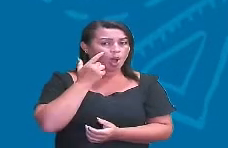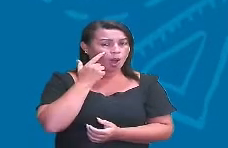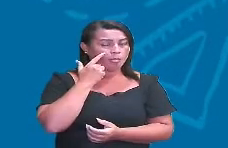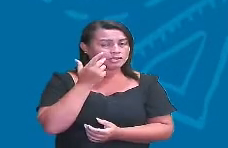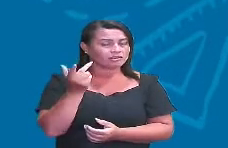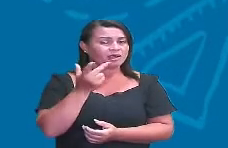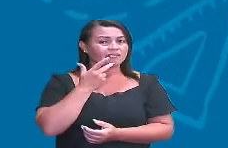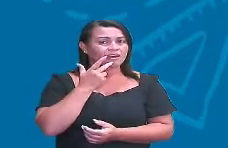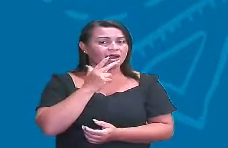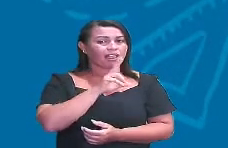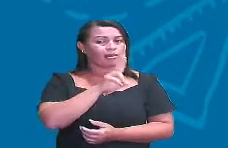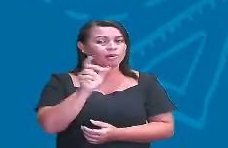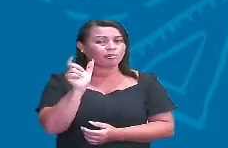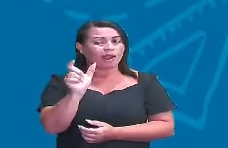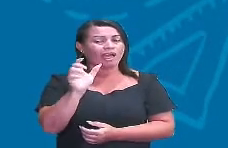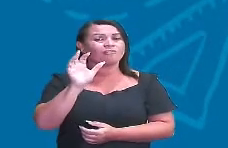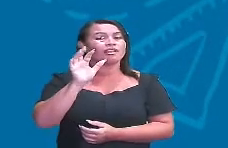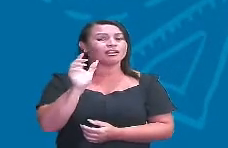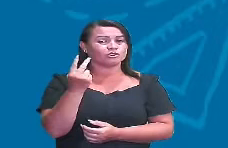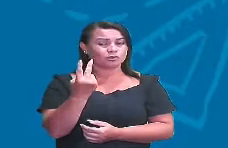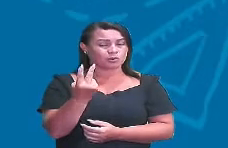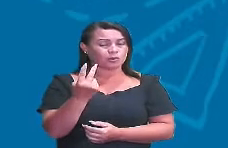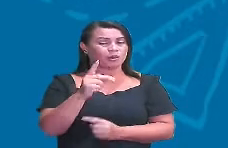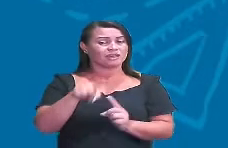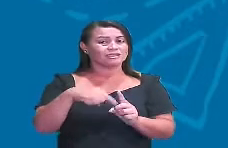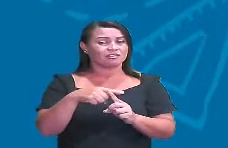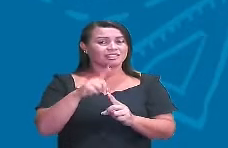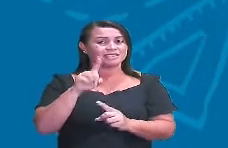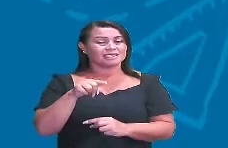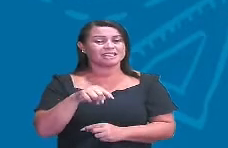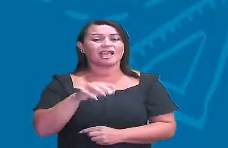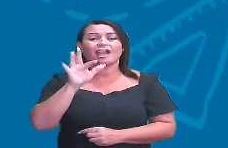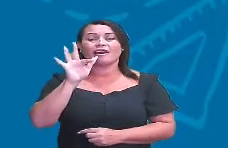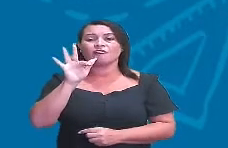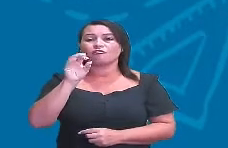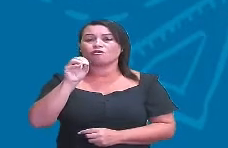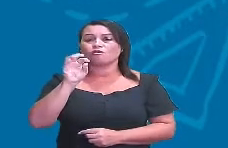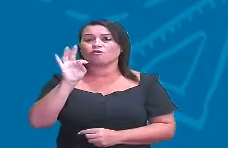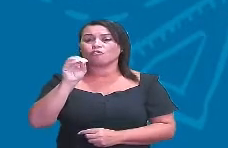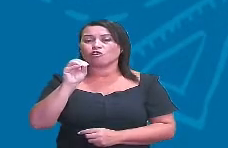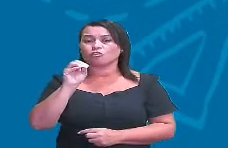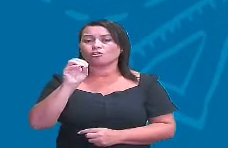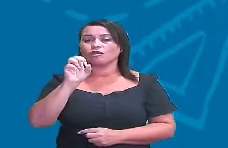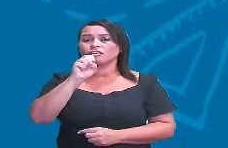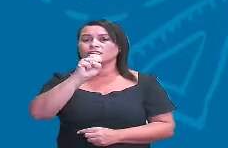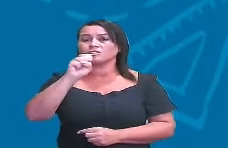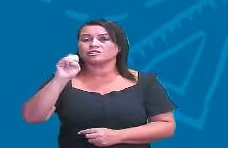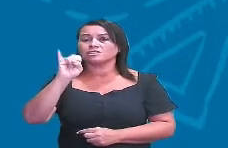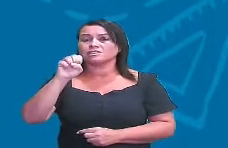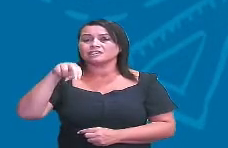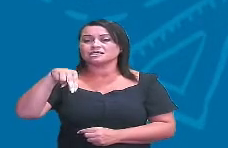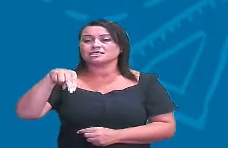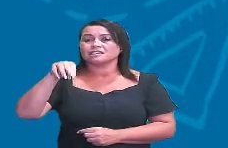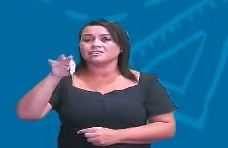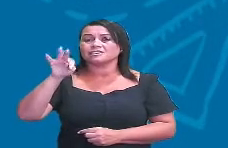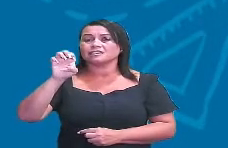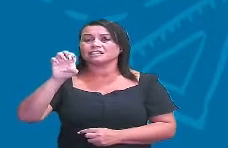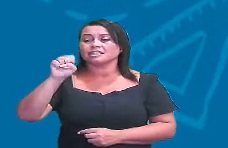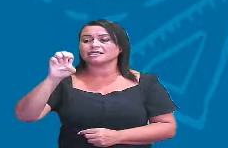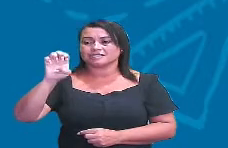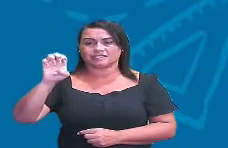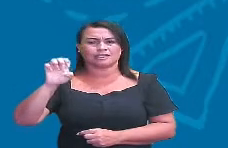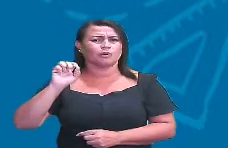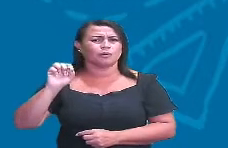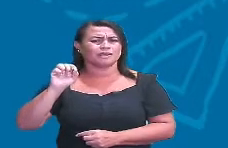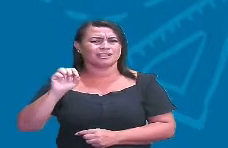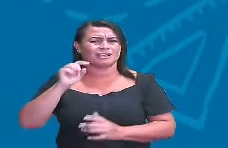daquela palavrinha que eu já citei para vocês 2 vezes nessa aula, que é a fotossíntese, tá certo? A fotossíntese nada